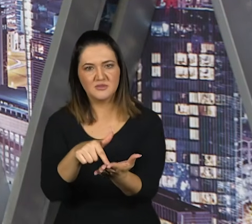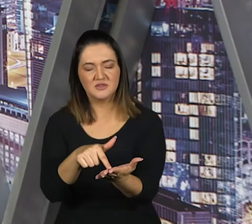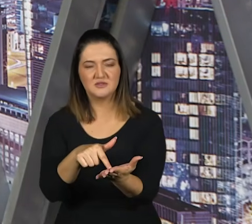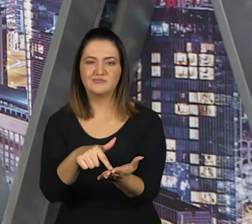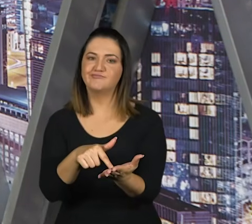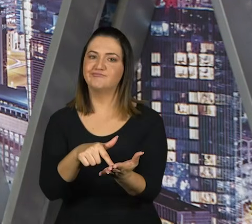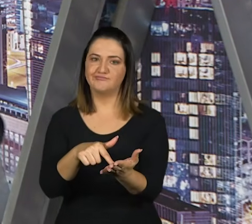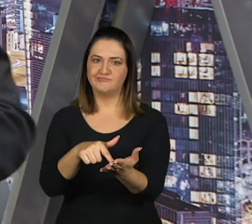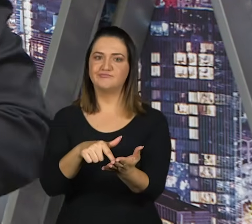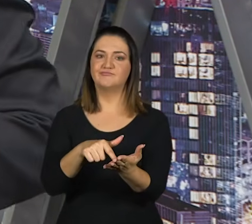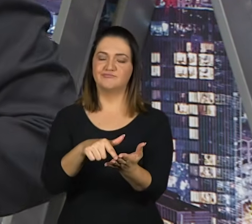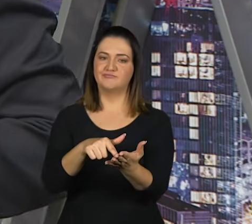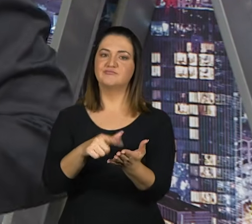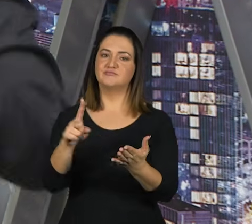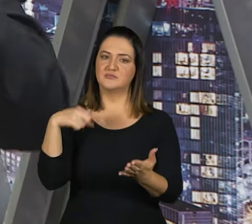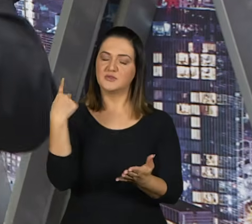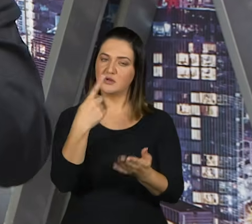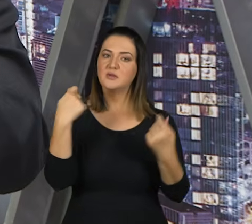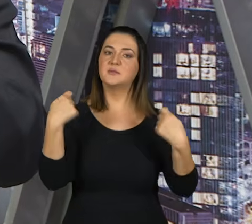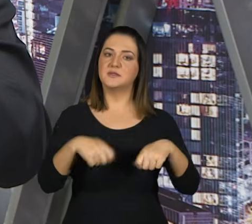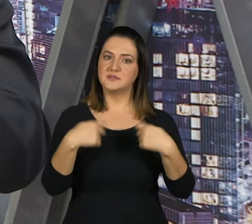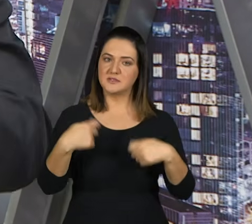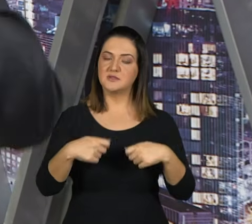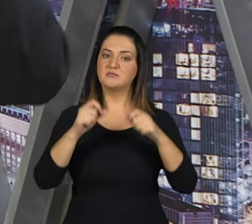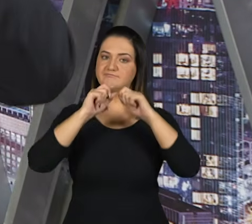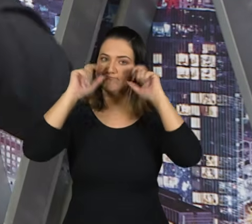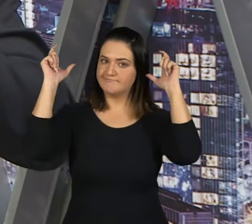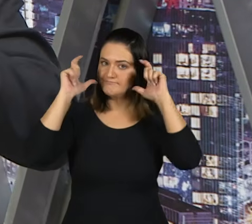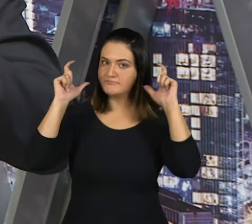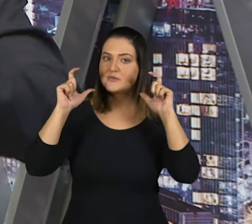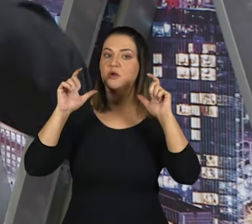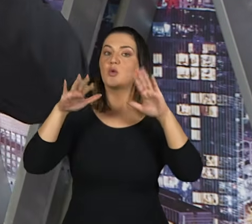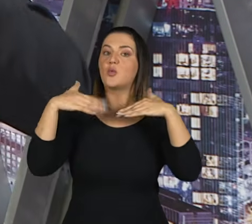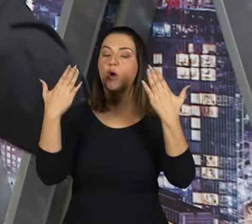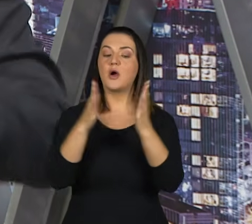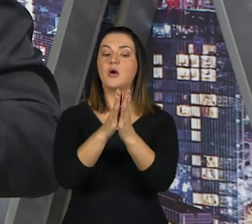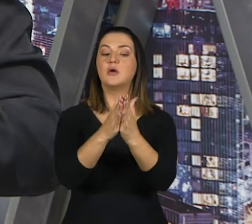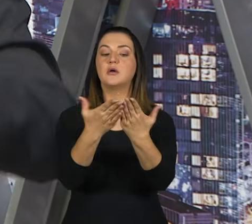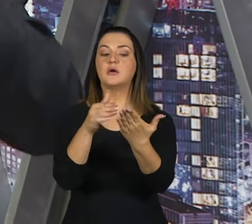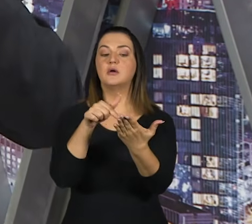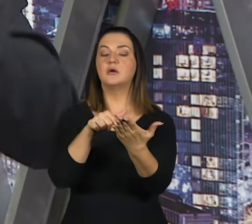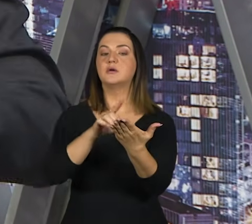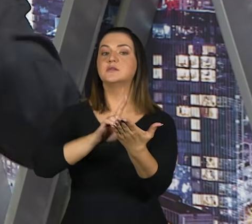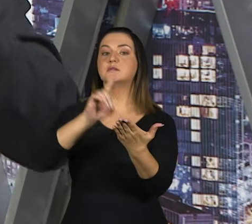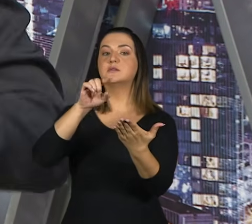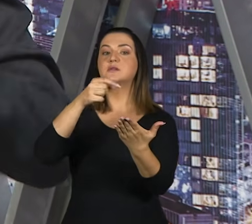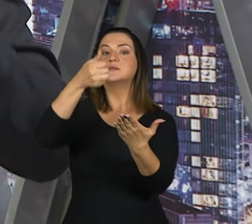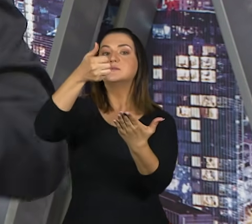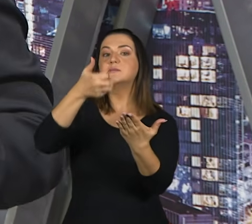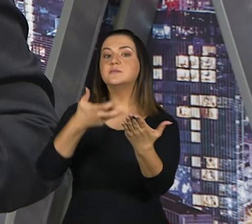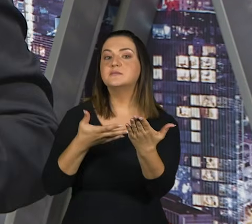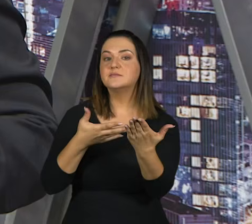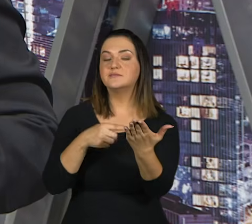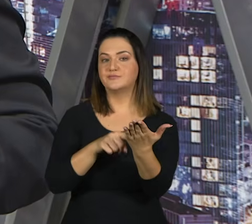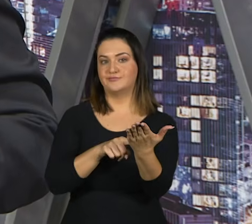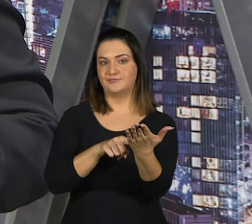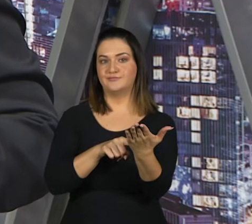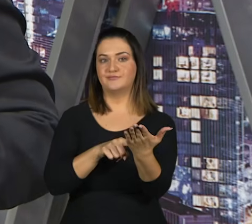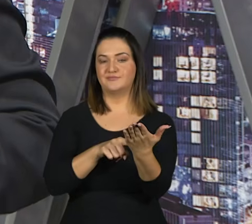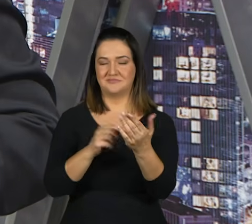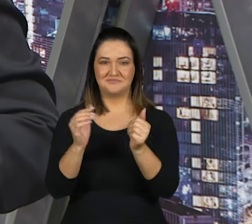princípios da palavra de Deus. Nós precisamos estar atento aos princípios da palavra de